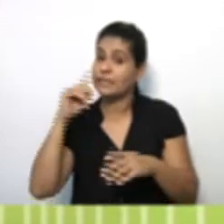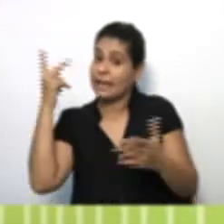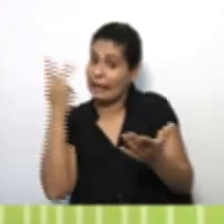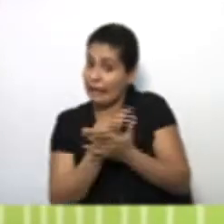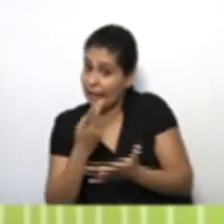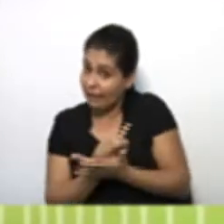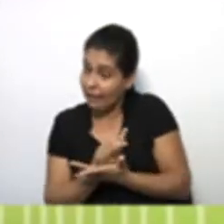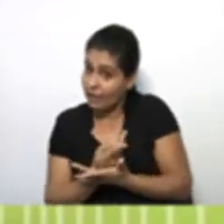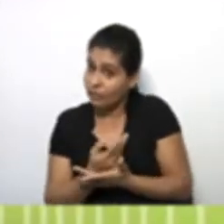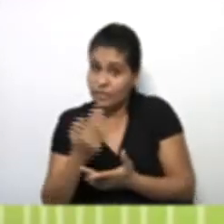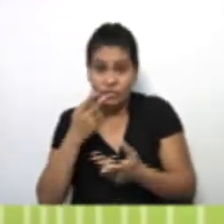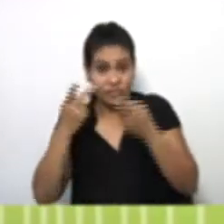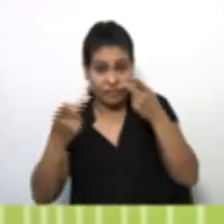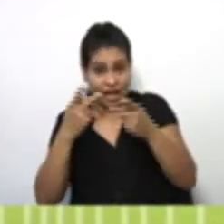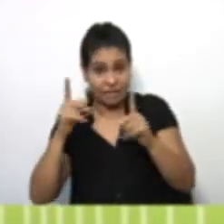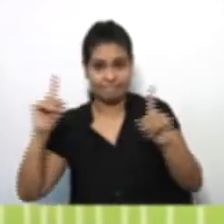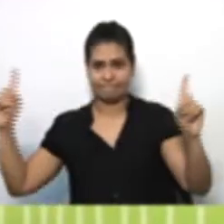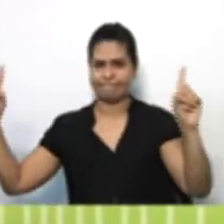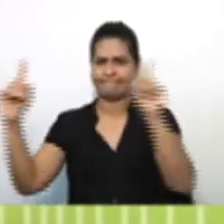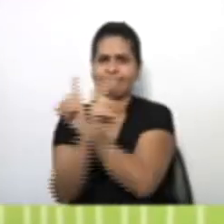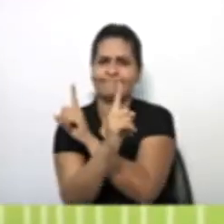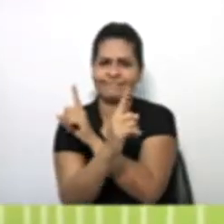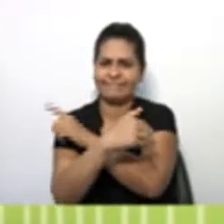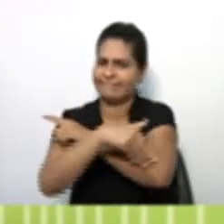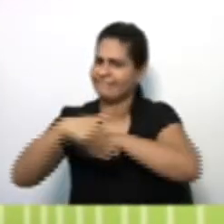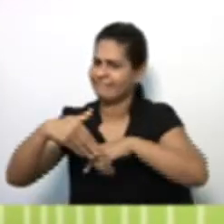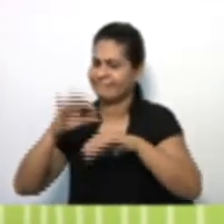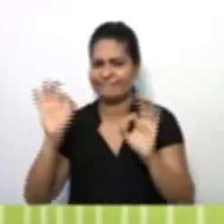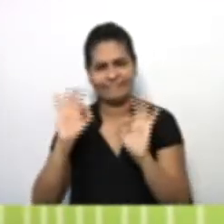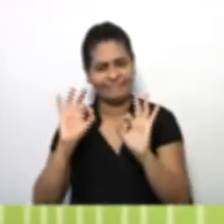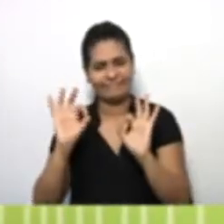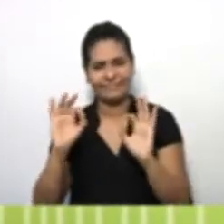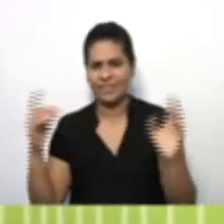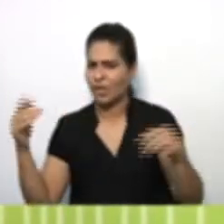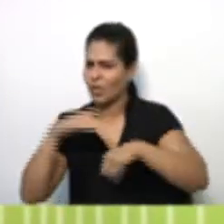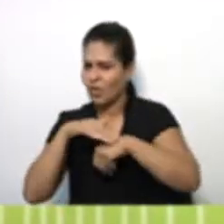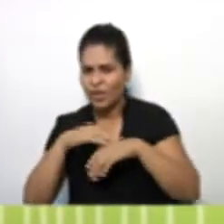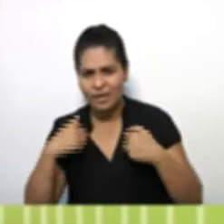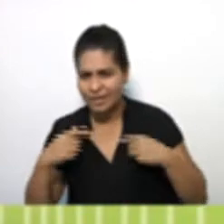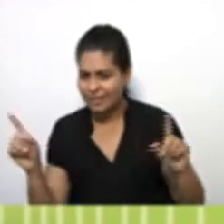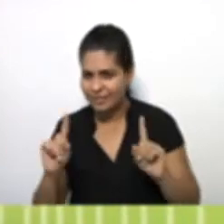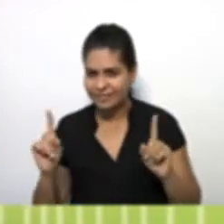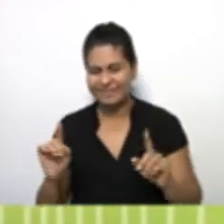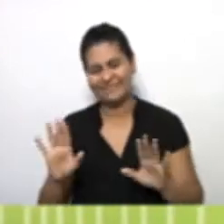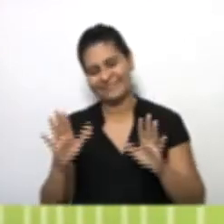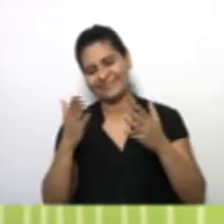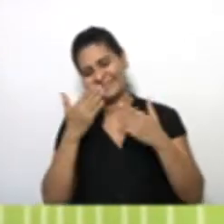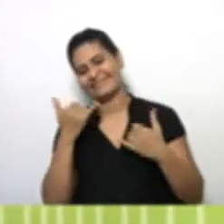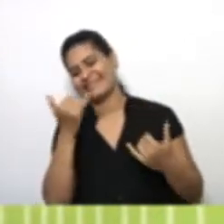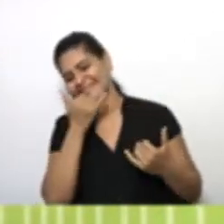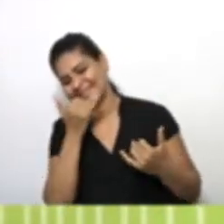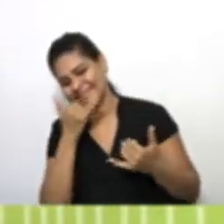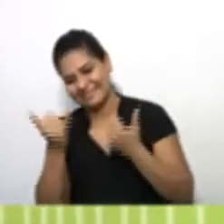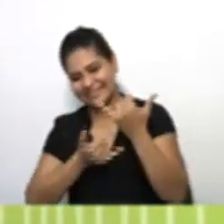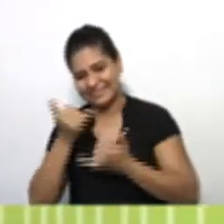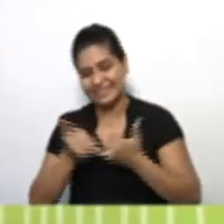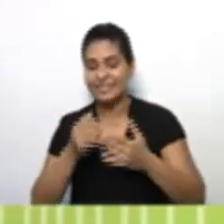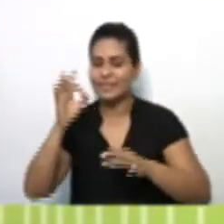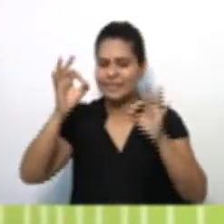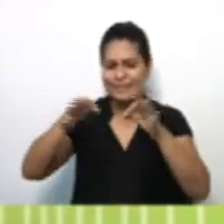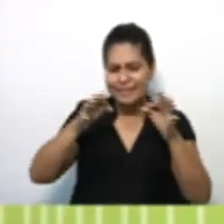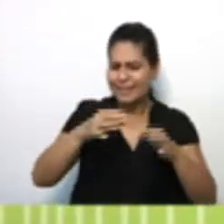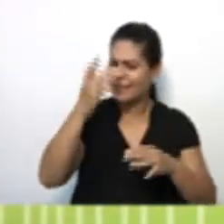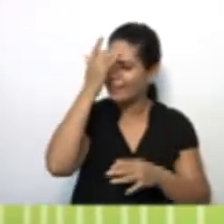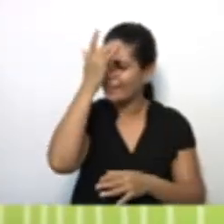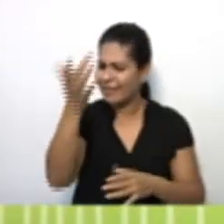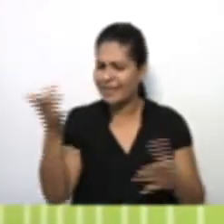questão dessa aí, não fale comigo quando eu estiver passando na rua, por favor. Não, fale mais comigo. É brincadeira. Tenho certeza que você vai acertar, porque são